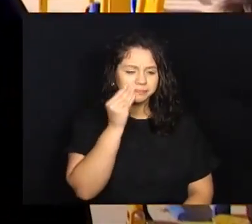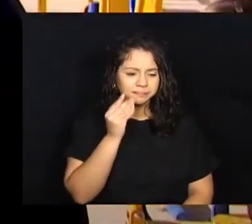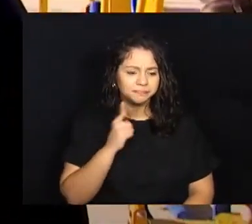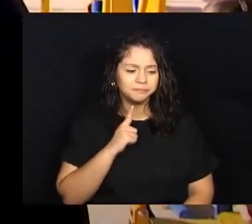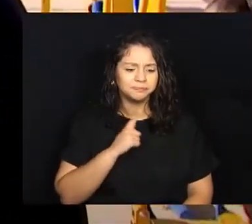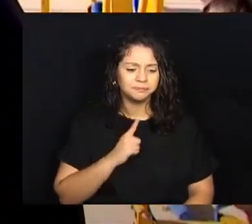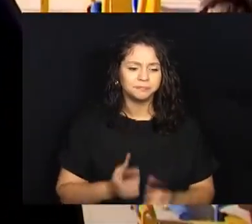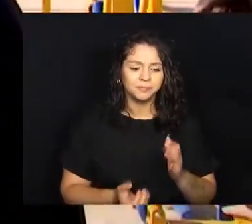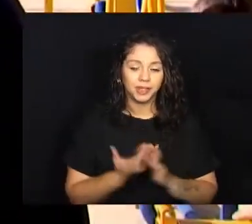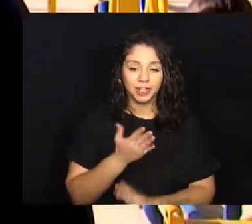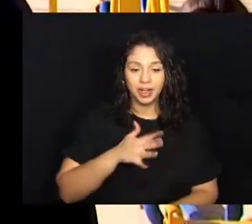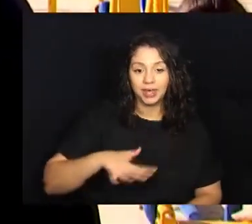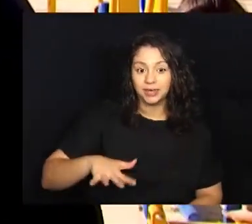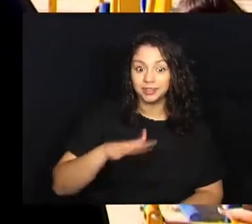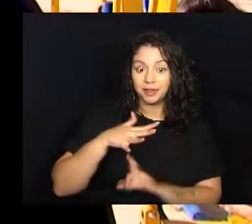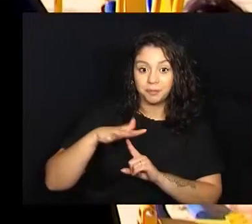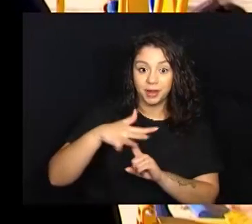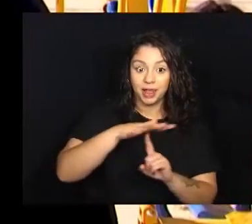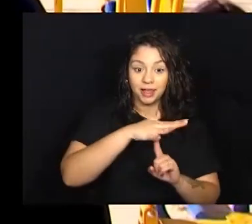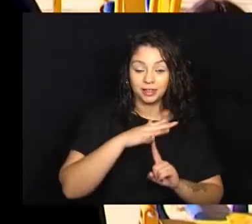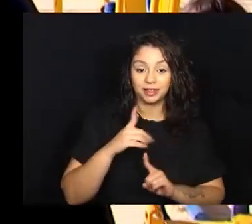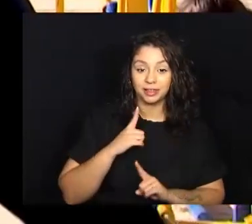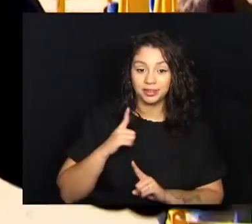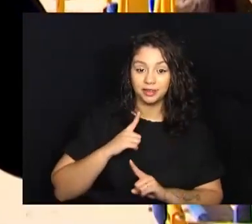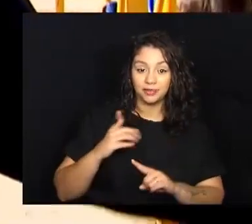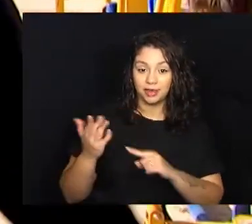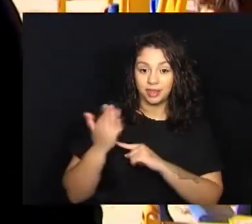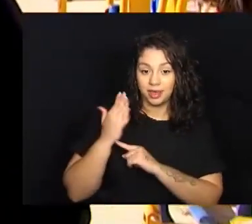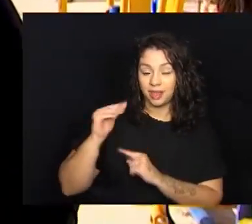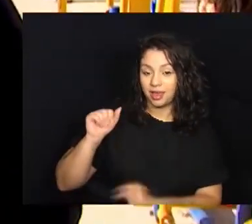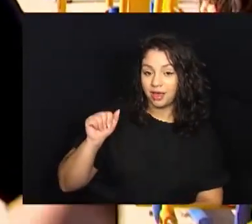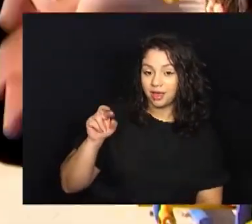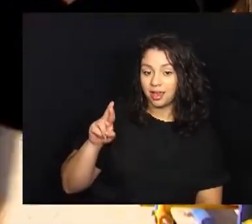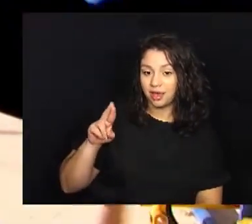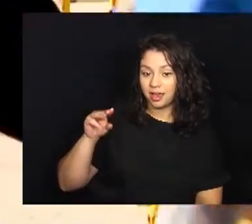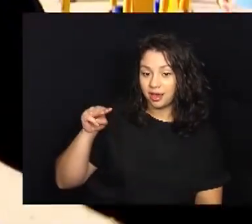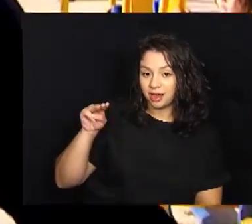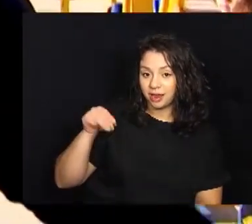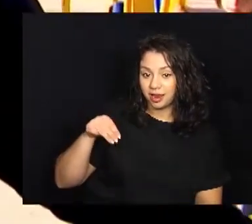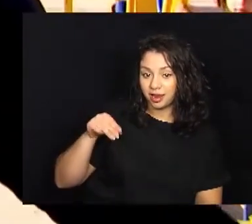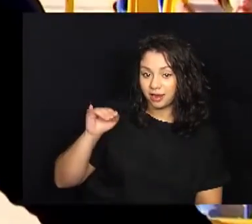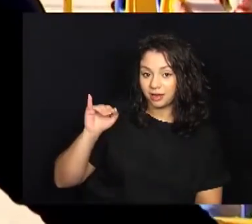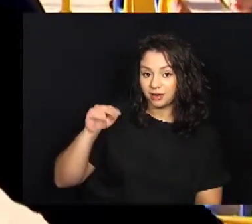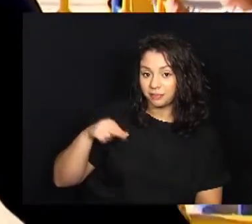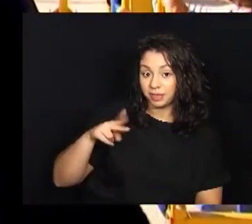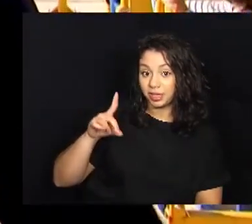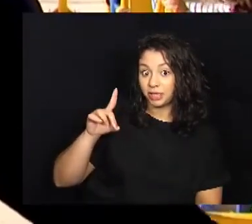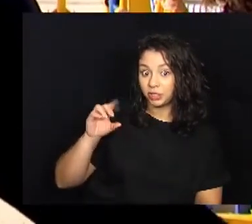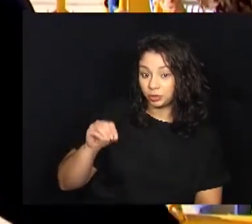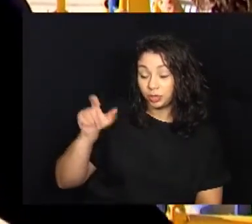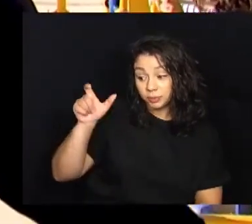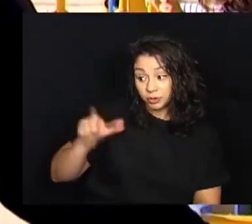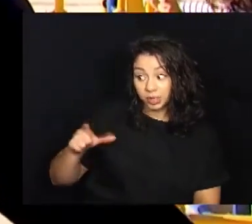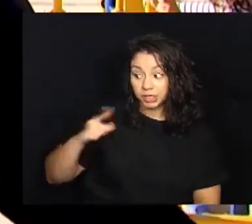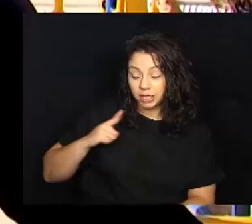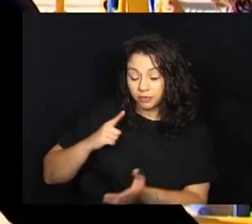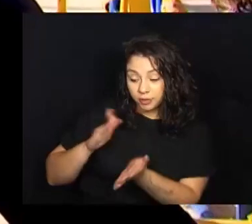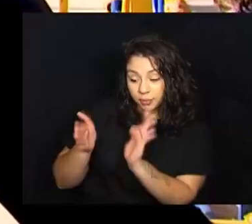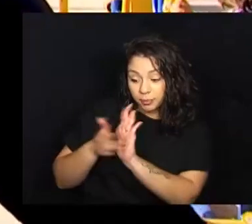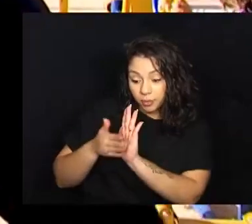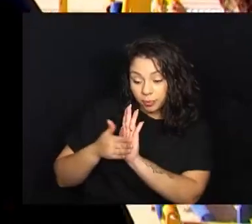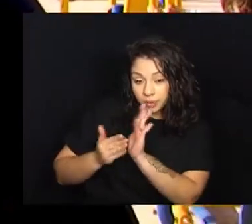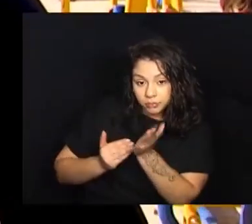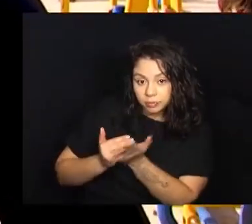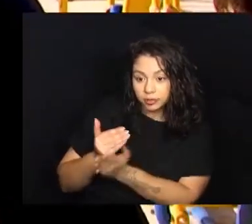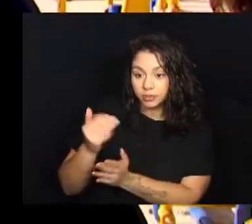praça e com a ajuda aí do Armindo, que ele que foi a pessoa que teve a iniciativa de estar construindo essa praça